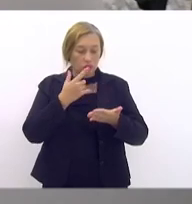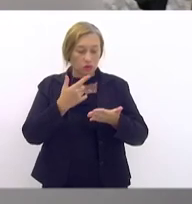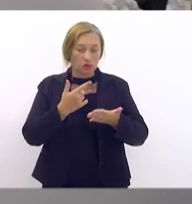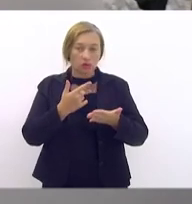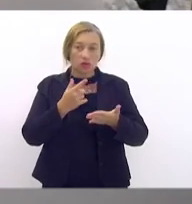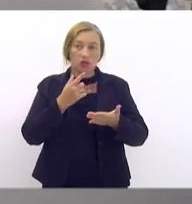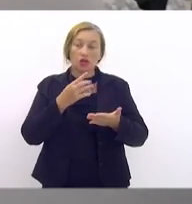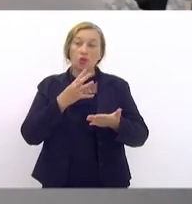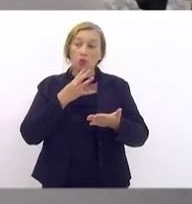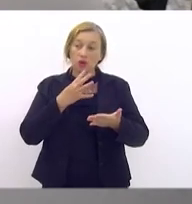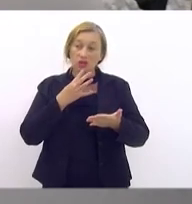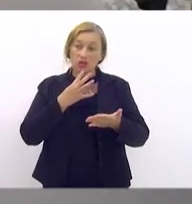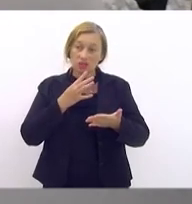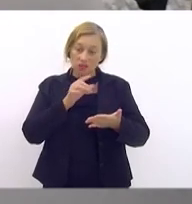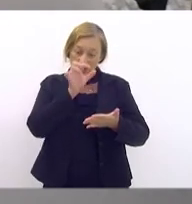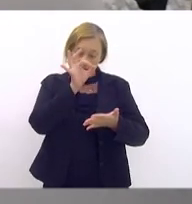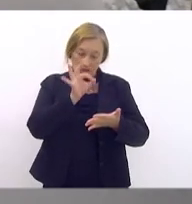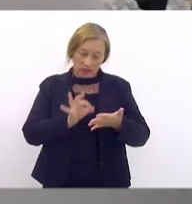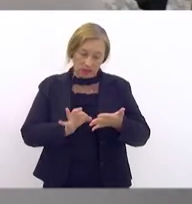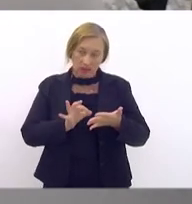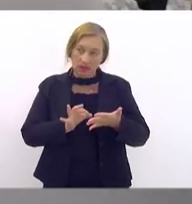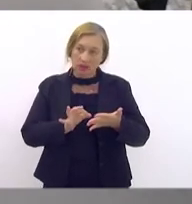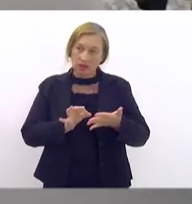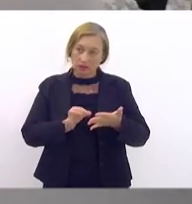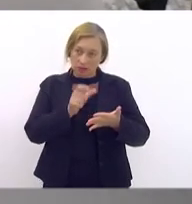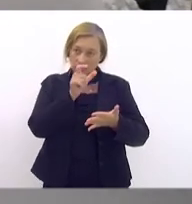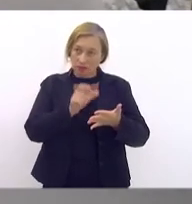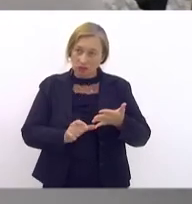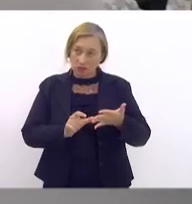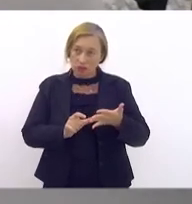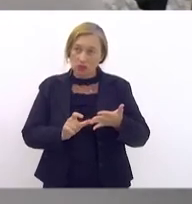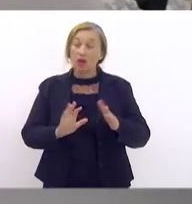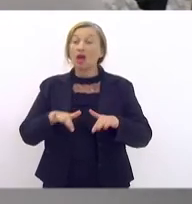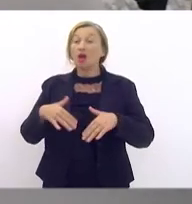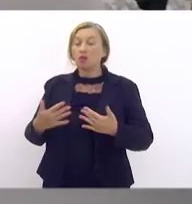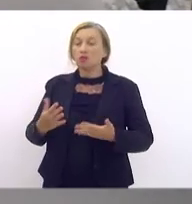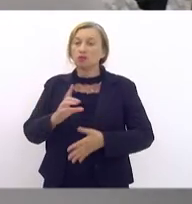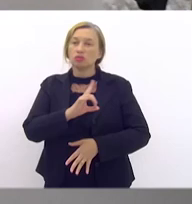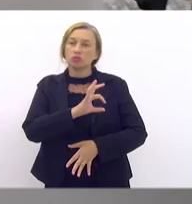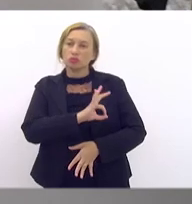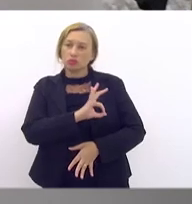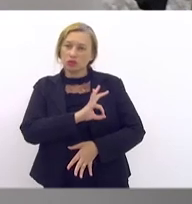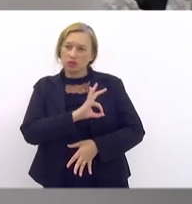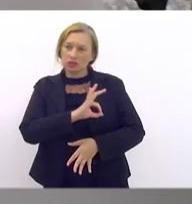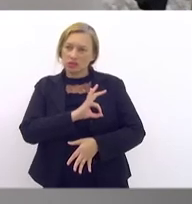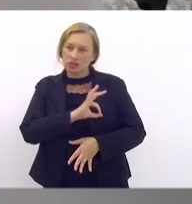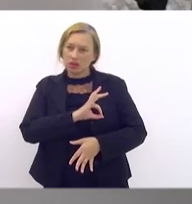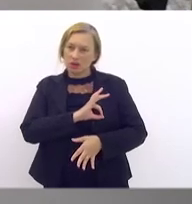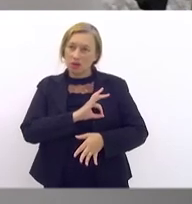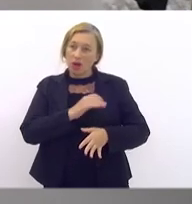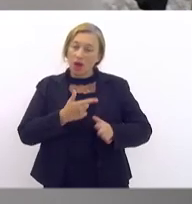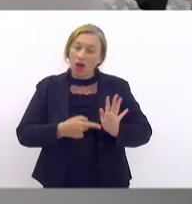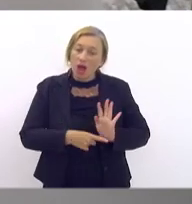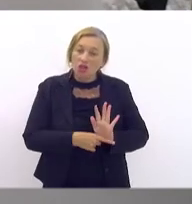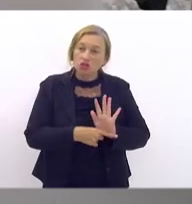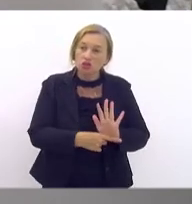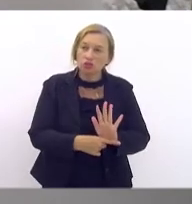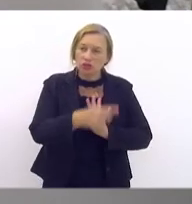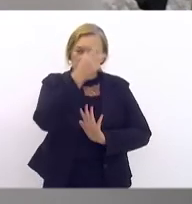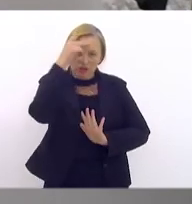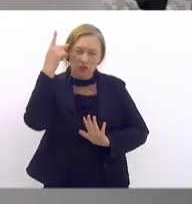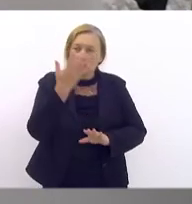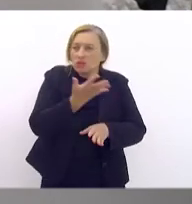então nessa etapa no rapor é onde os policiais fazem essa etapa de estabilização e eles são